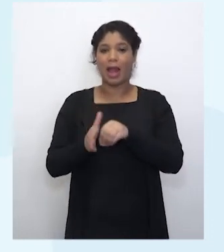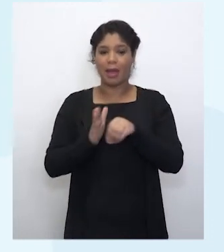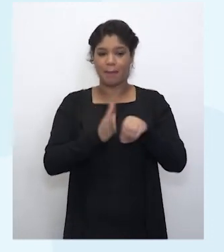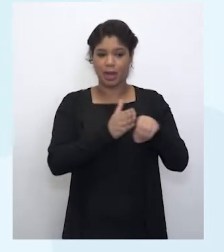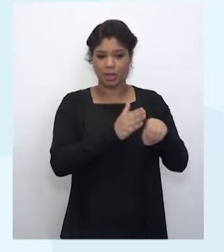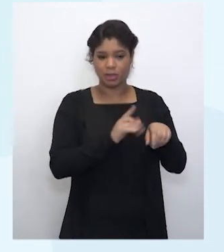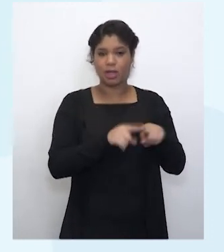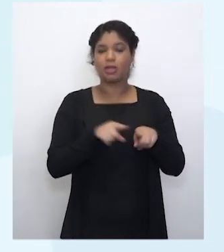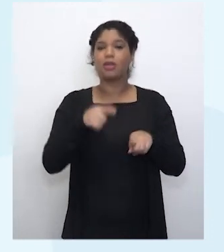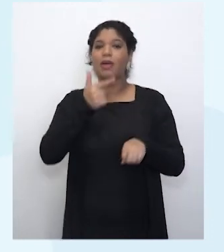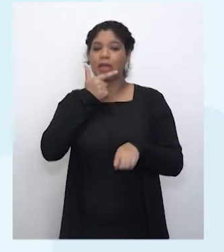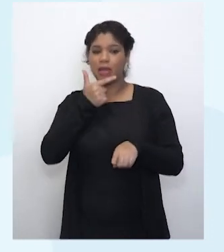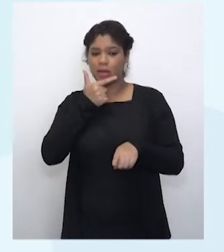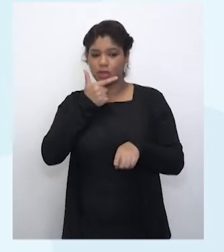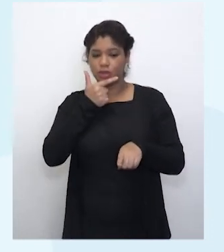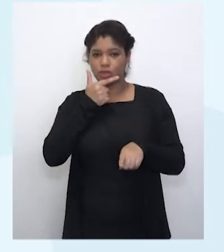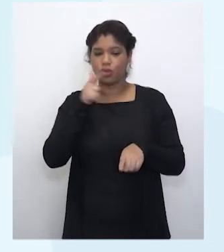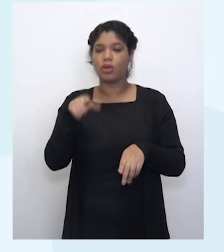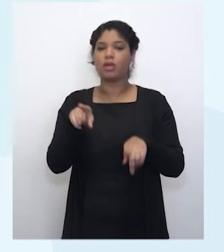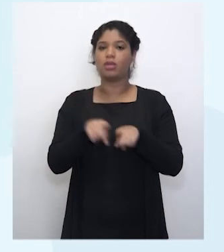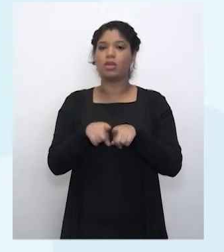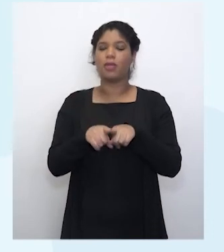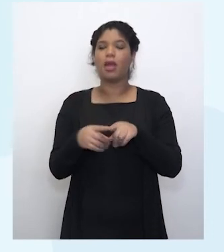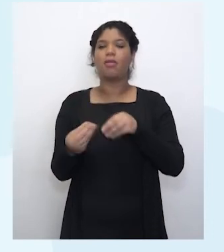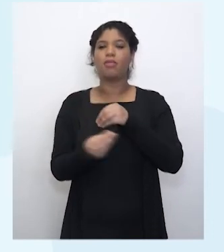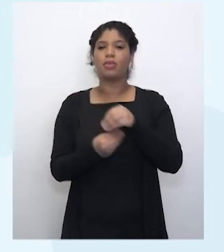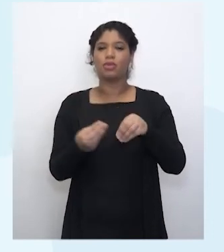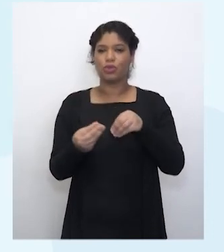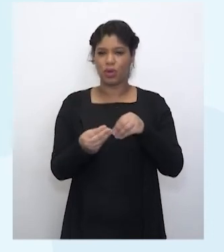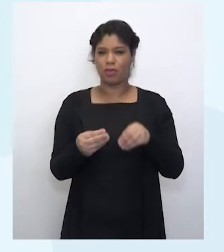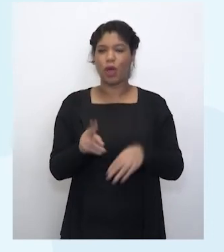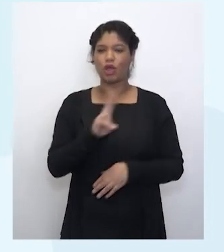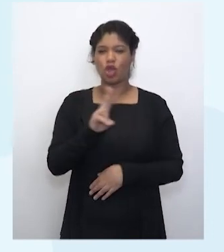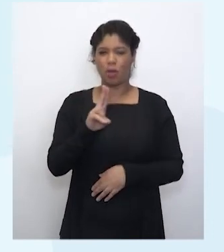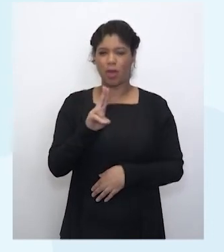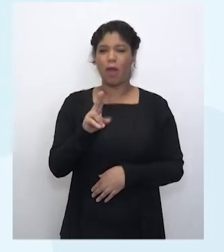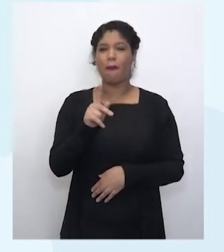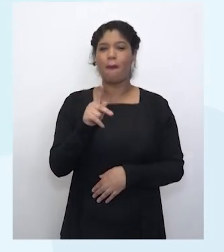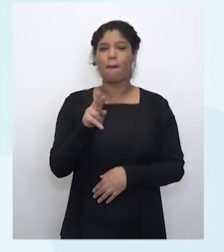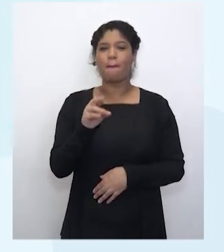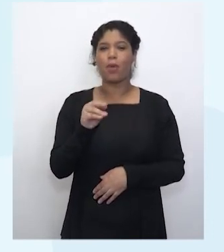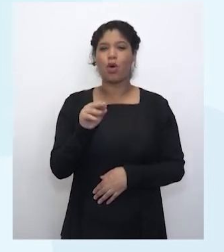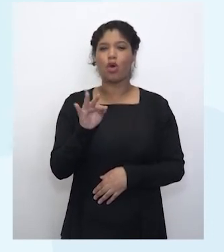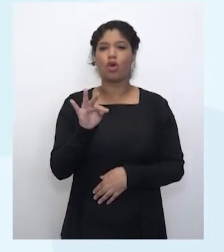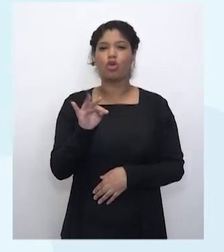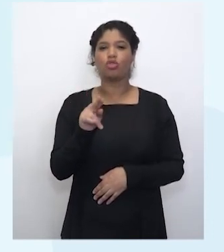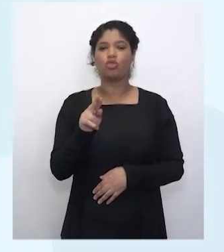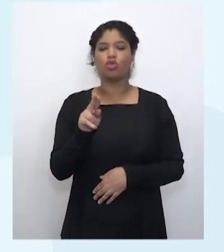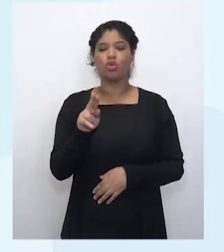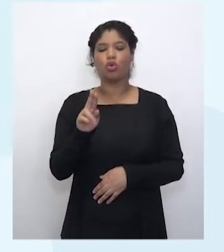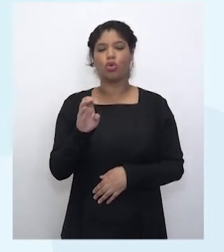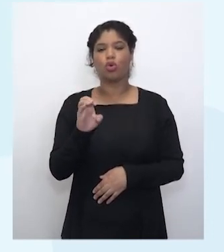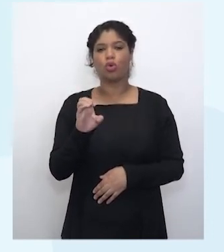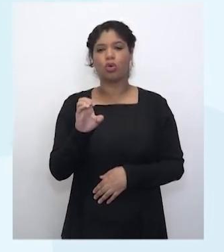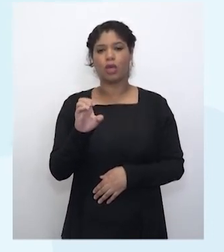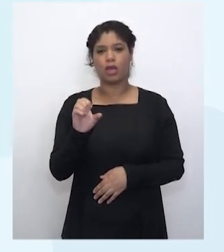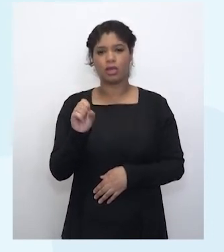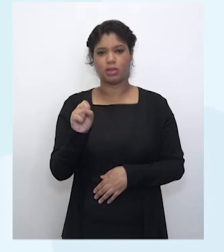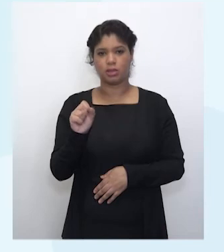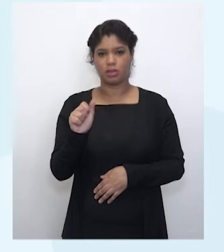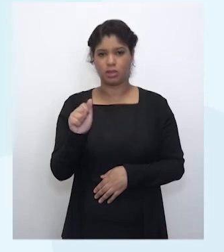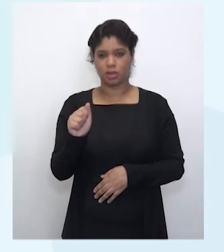pizzas. Atum você tem 1, calabresa 3, mussarela 4 e portuguesa